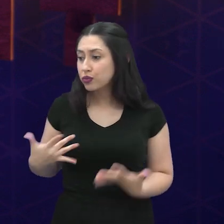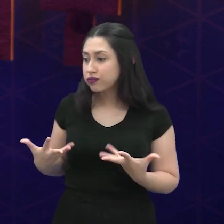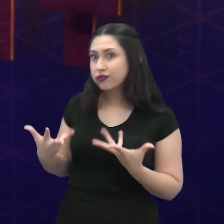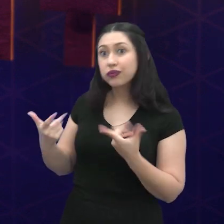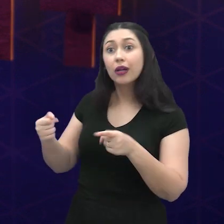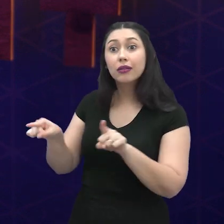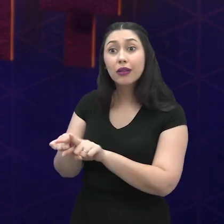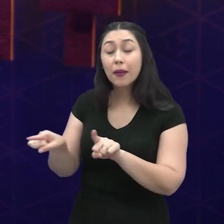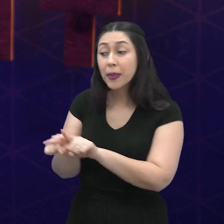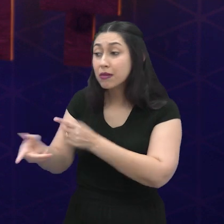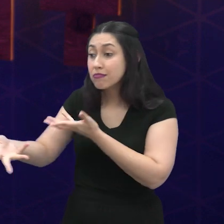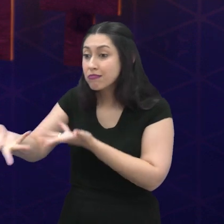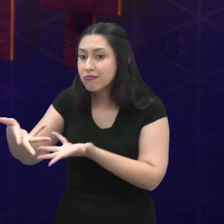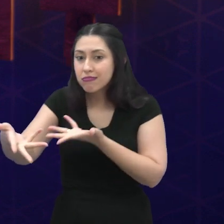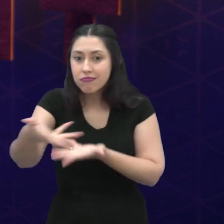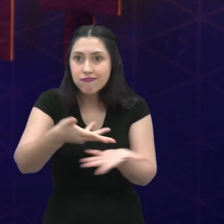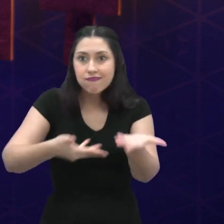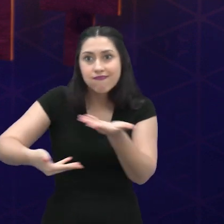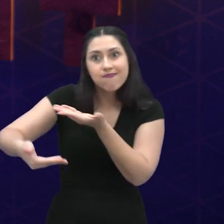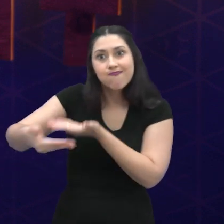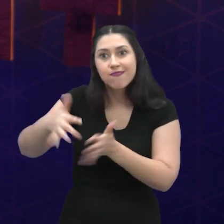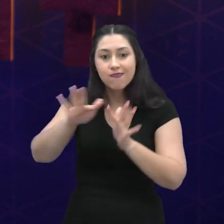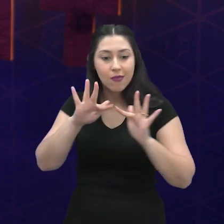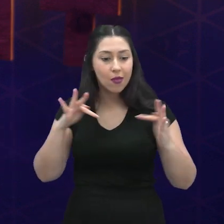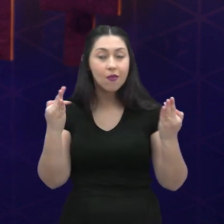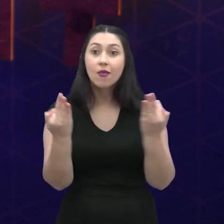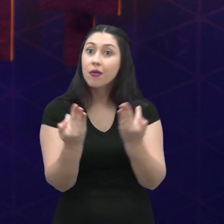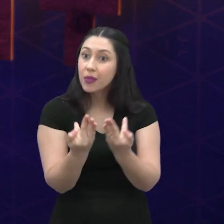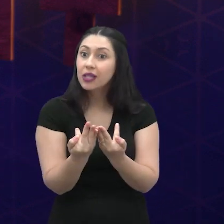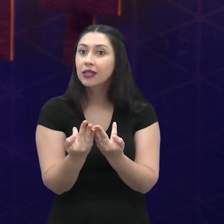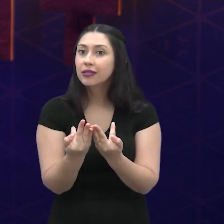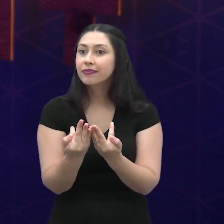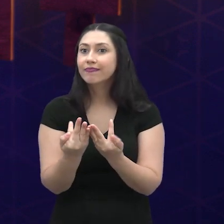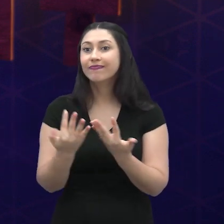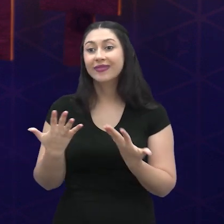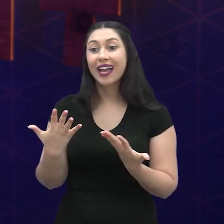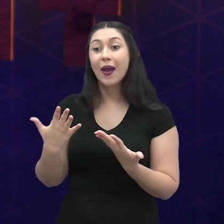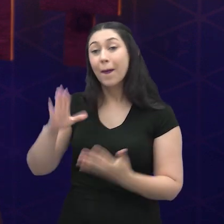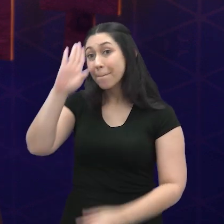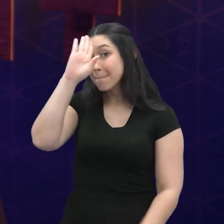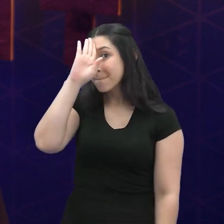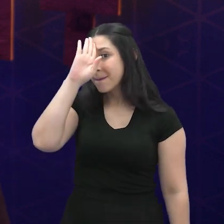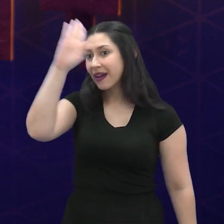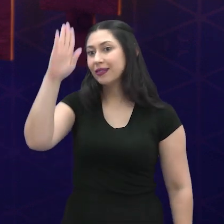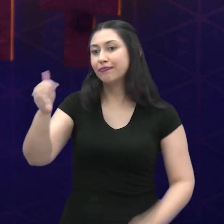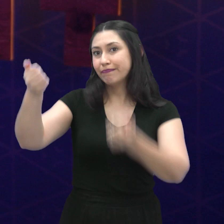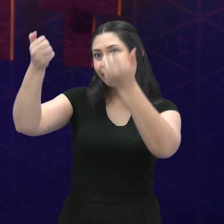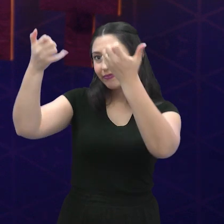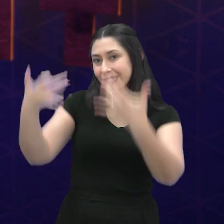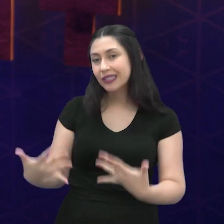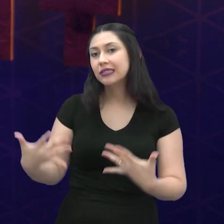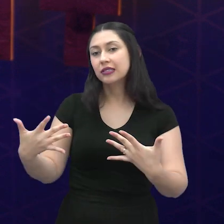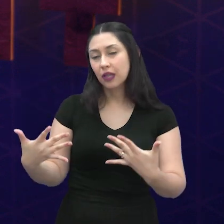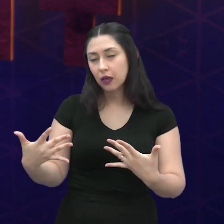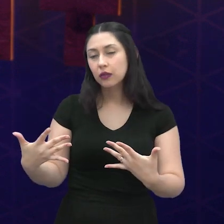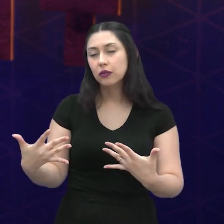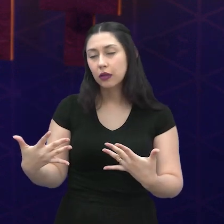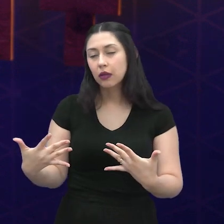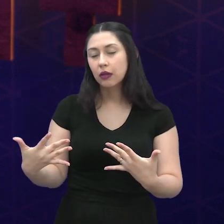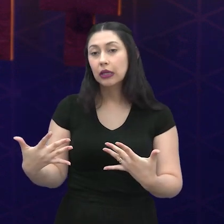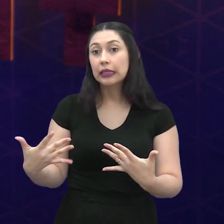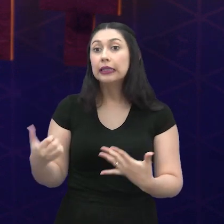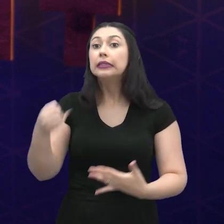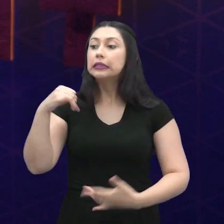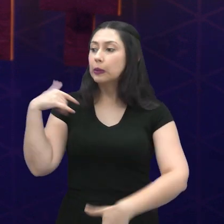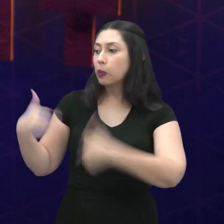saúde, bem-estar e relação dos familiares. E isso é a força motriz da justificativa, né?